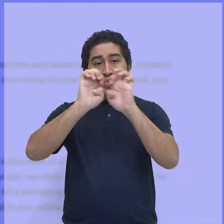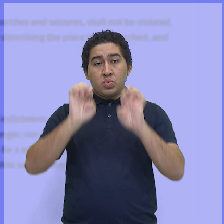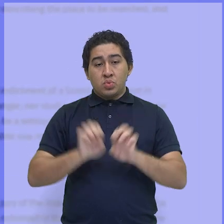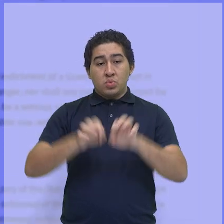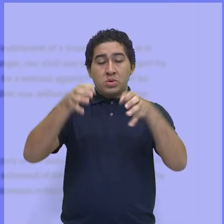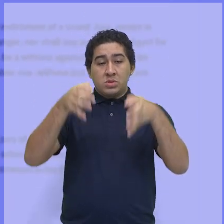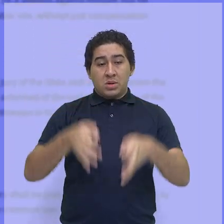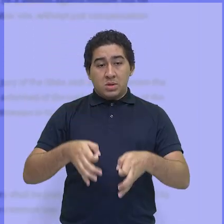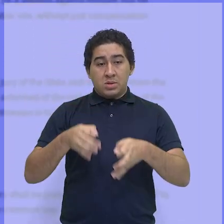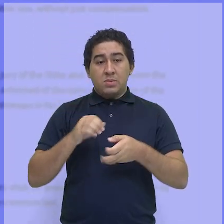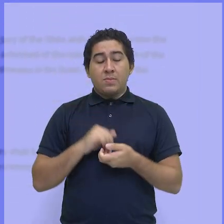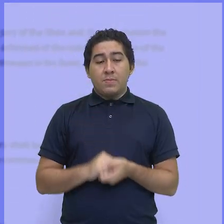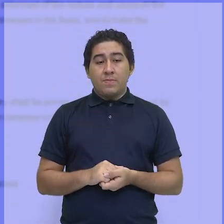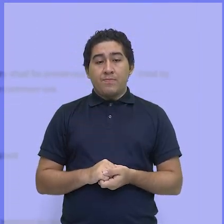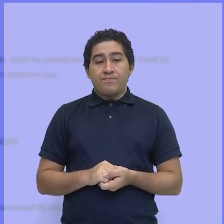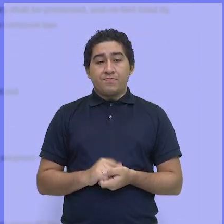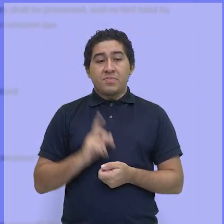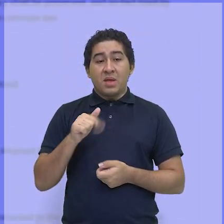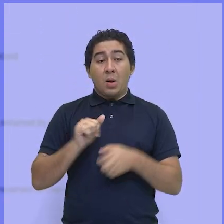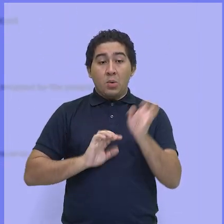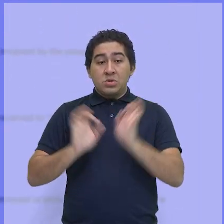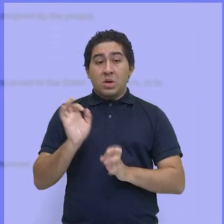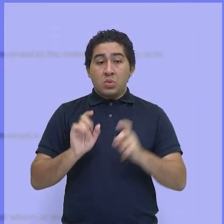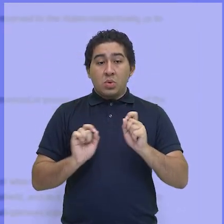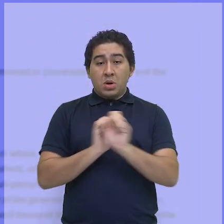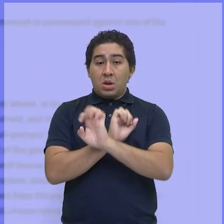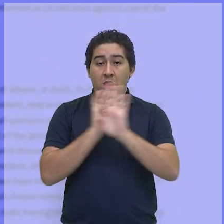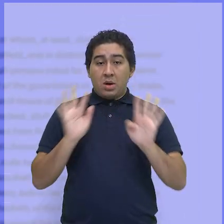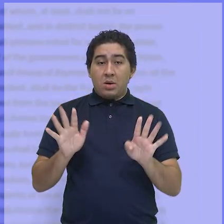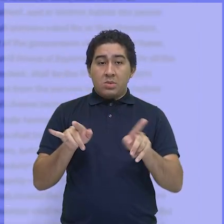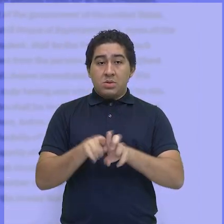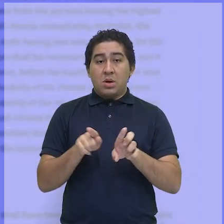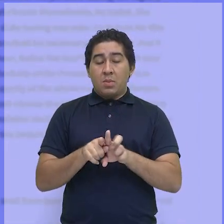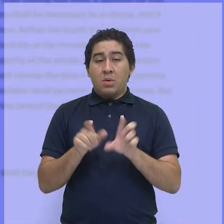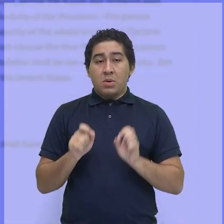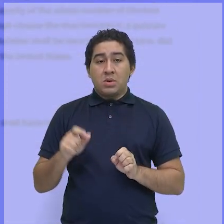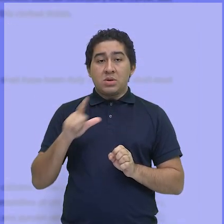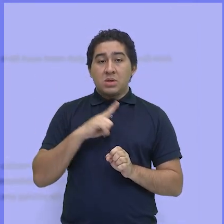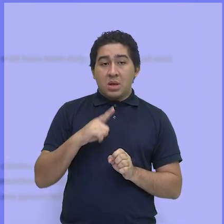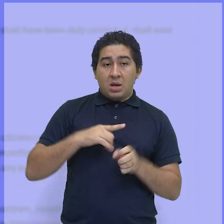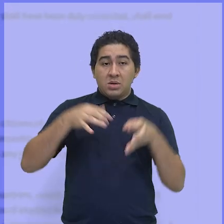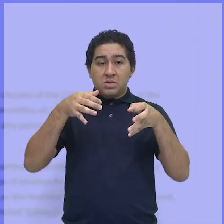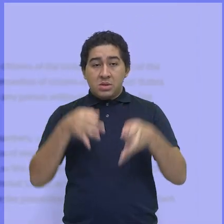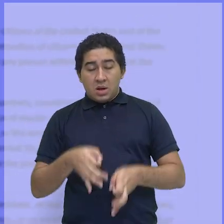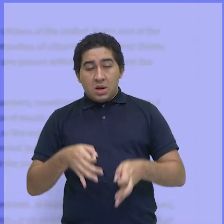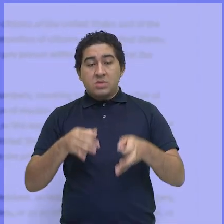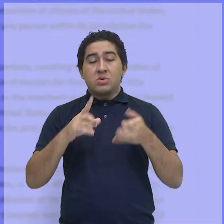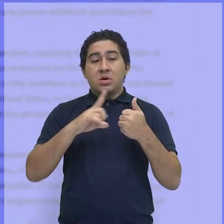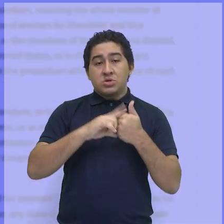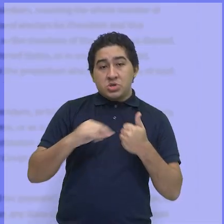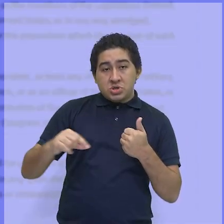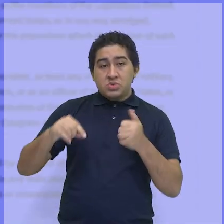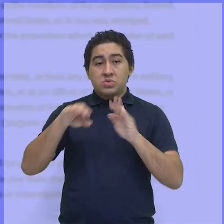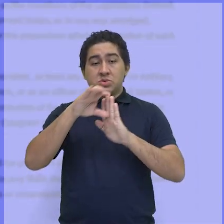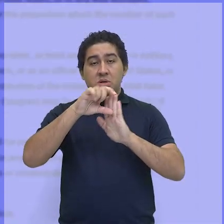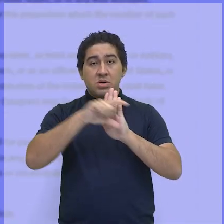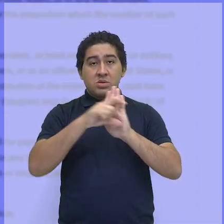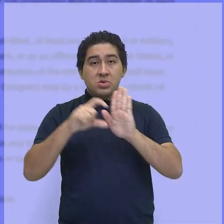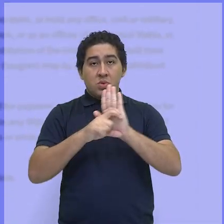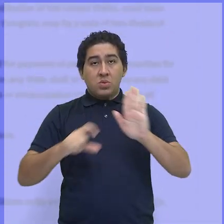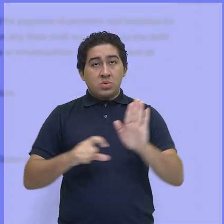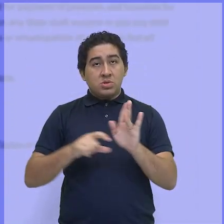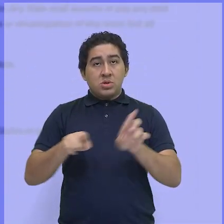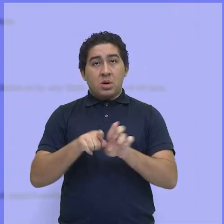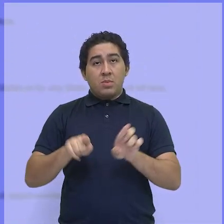estrutura rígida. São organizados de maneira clara, com preâmbulos, artigos, seções e